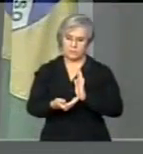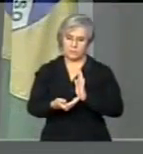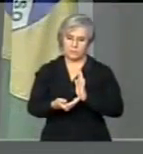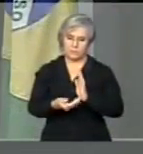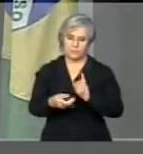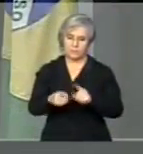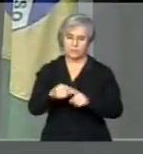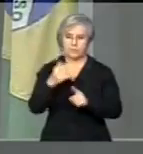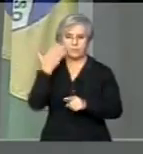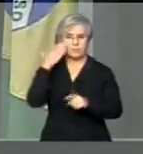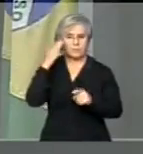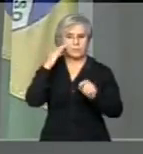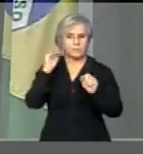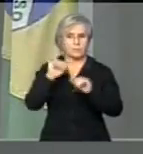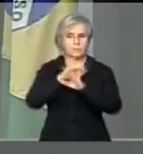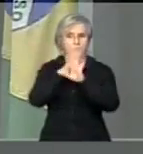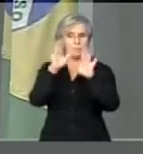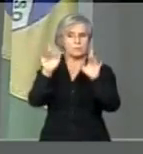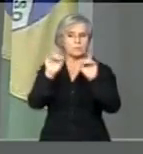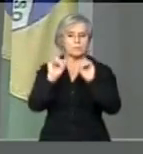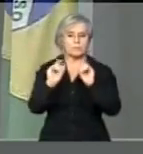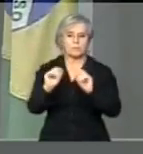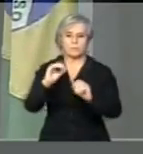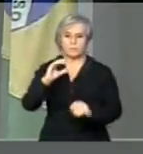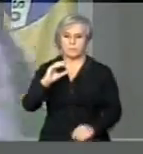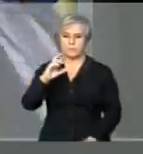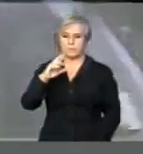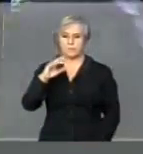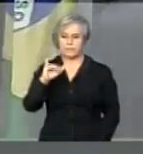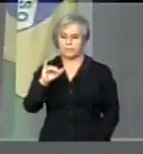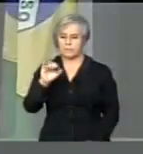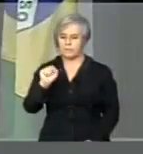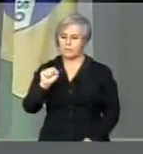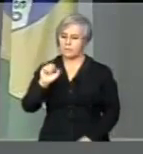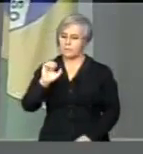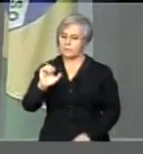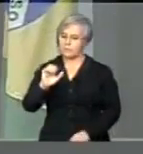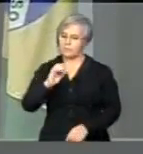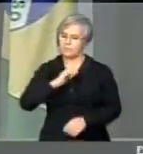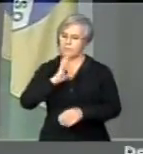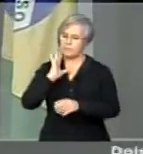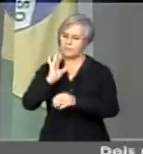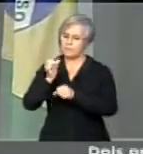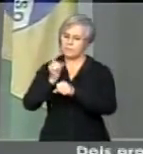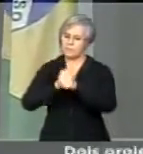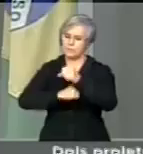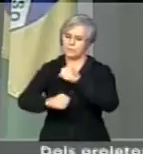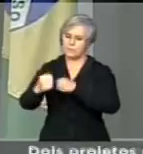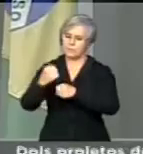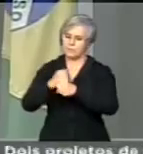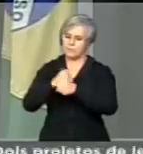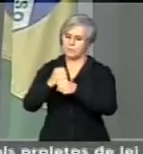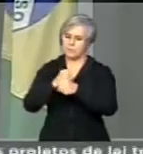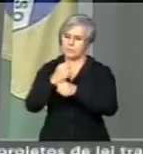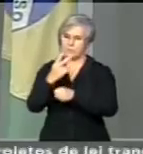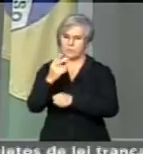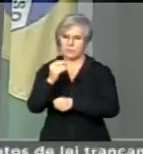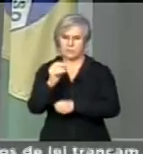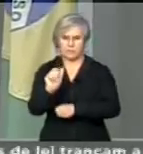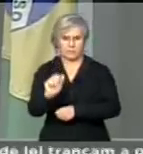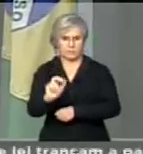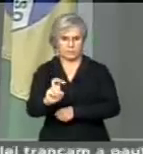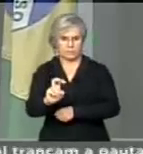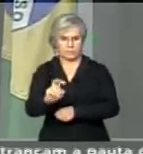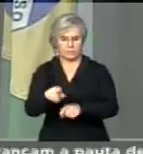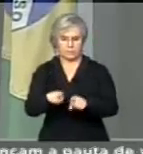percepção clara que a crise que atingiu de forma substancial o ano 2015 e uma população